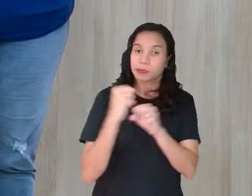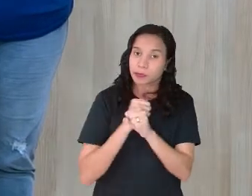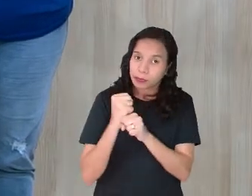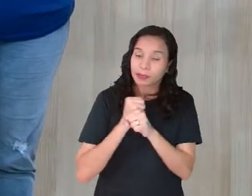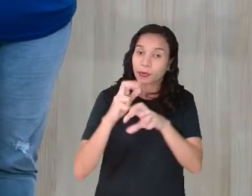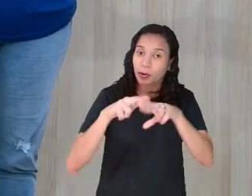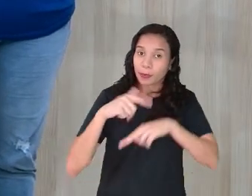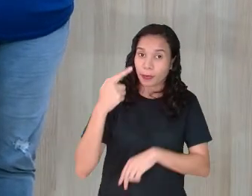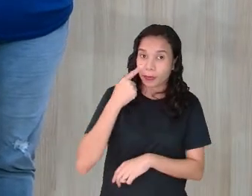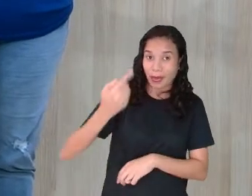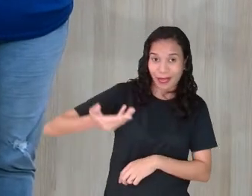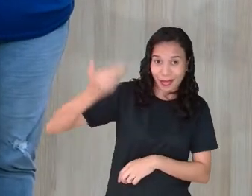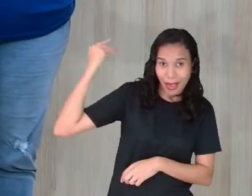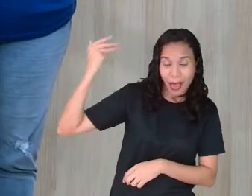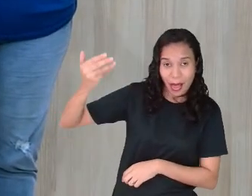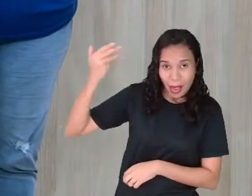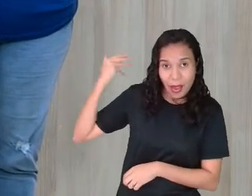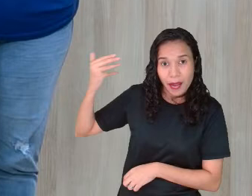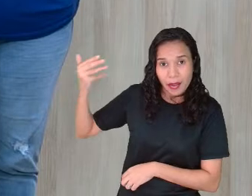Então, naquela época,